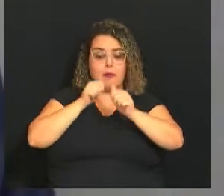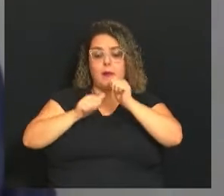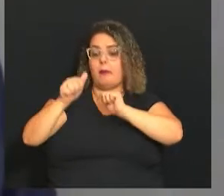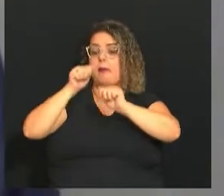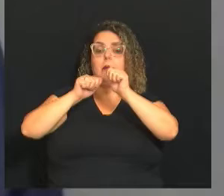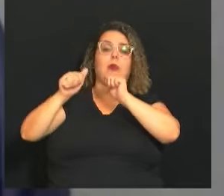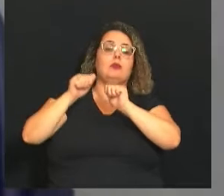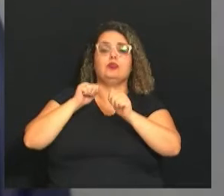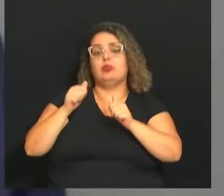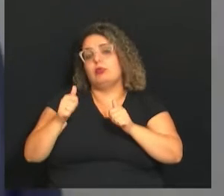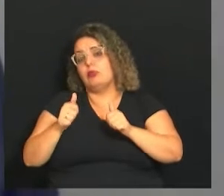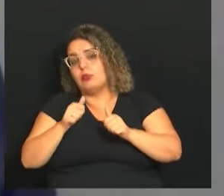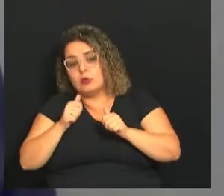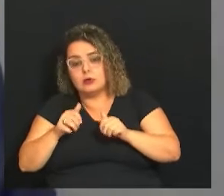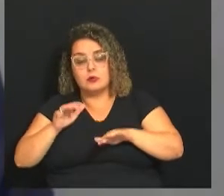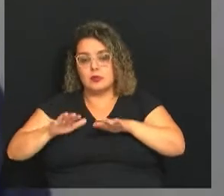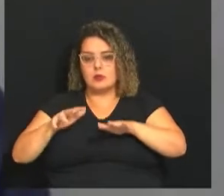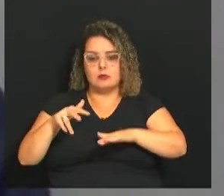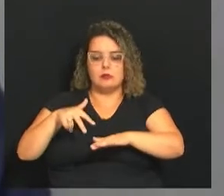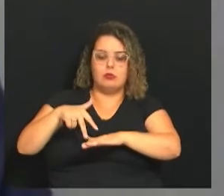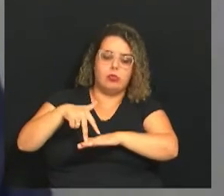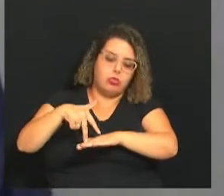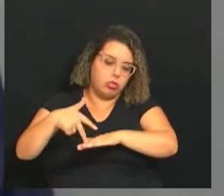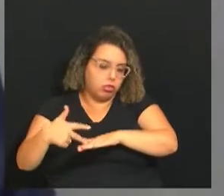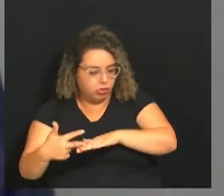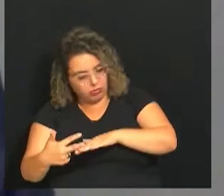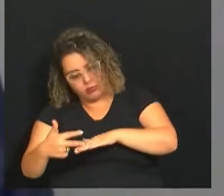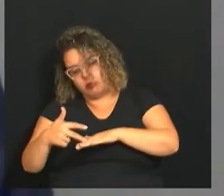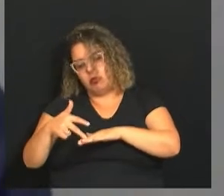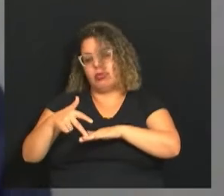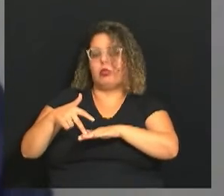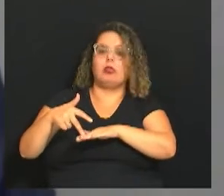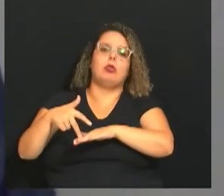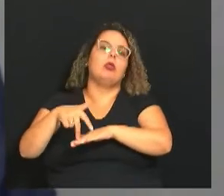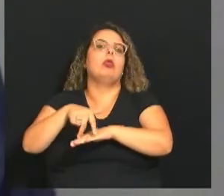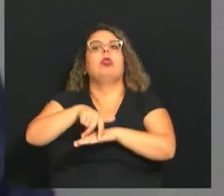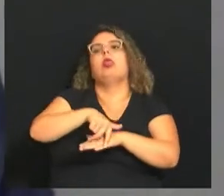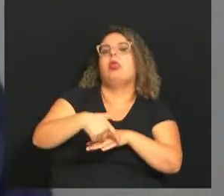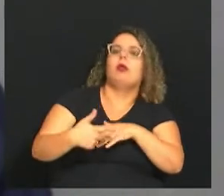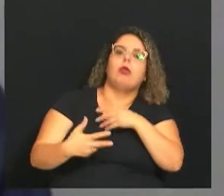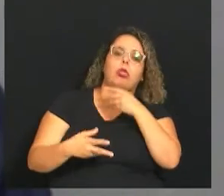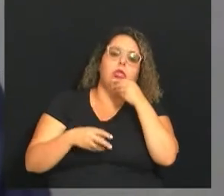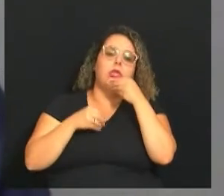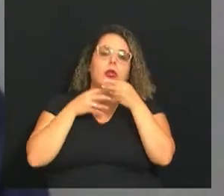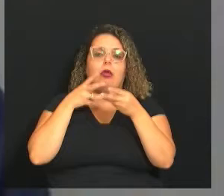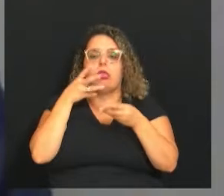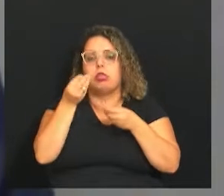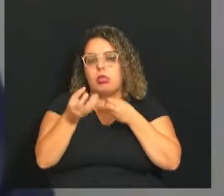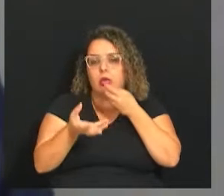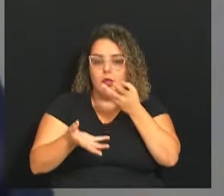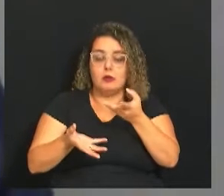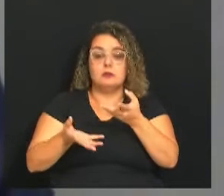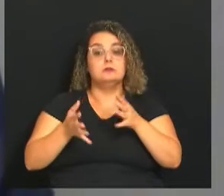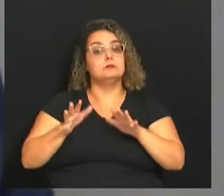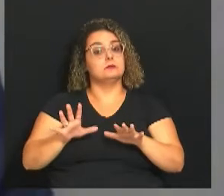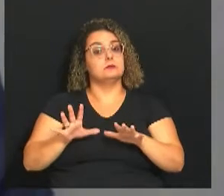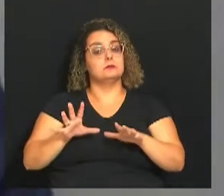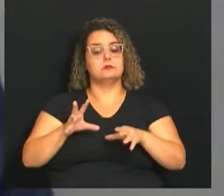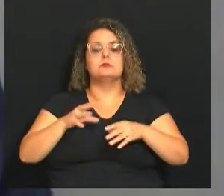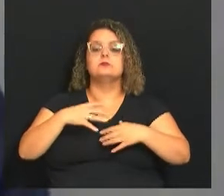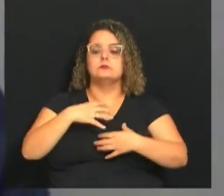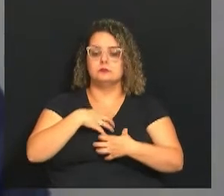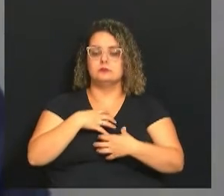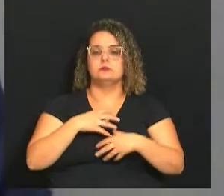de embriaguez grave, cambaleando, que não consegue falar direito, mas está afetado pela doença e, às vezes,